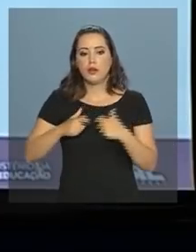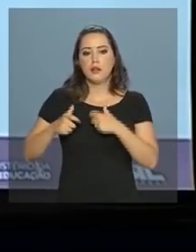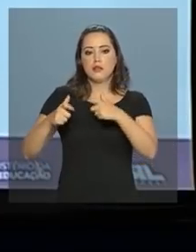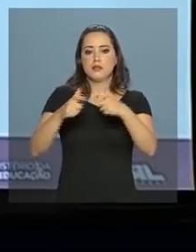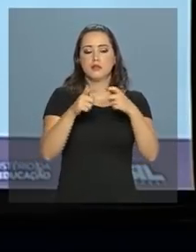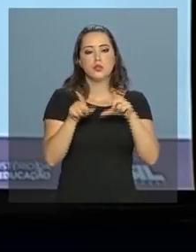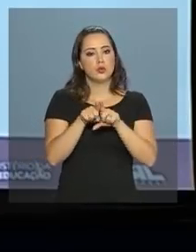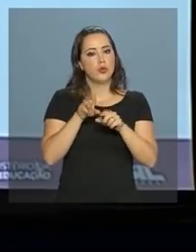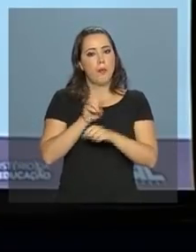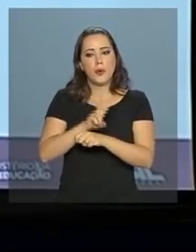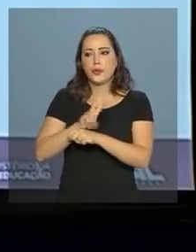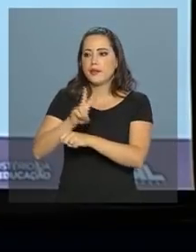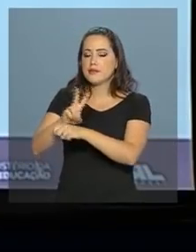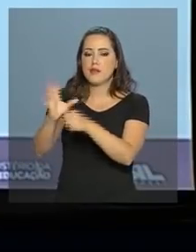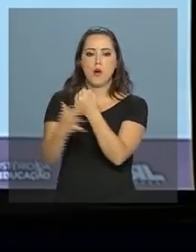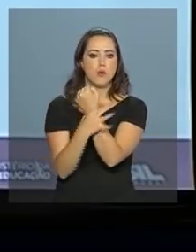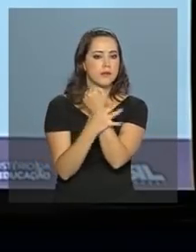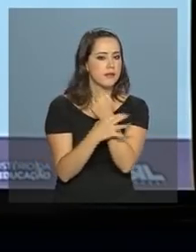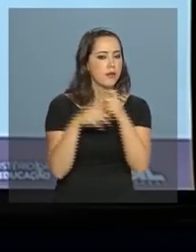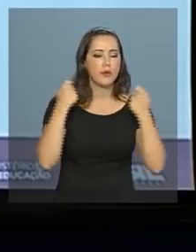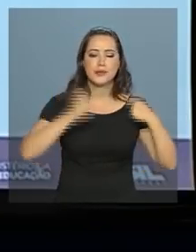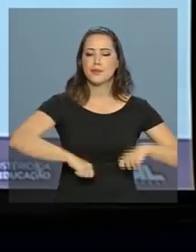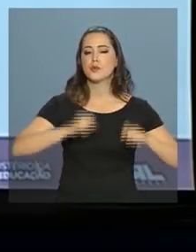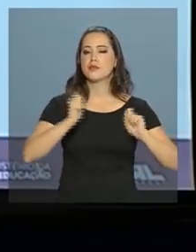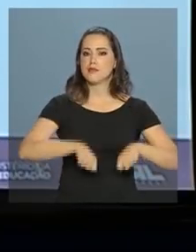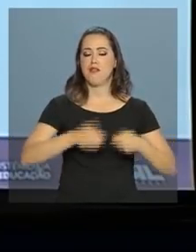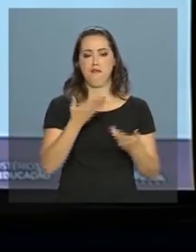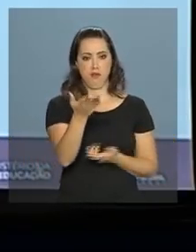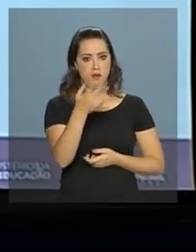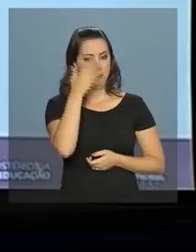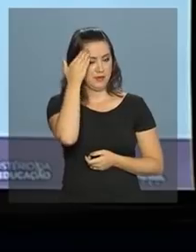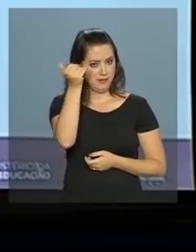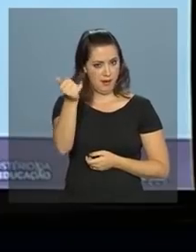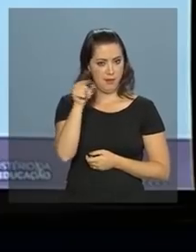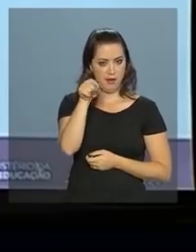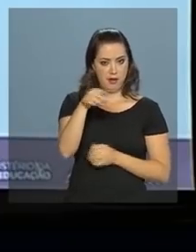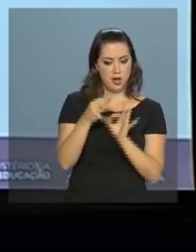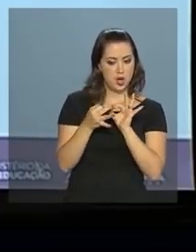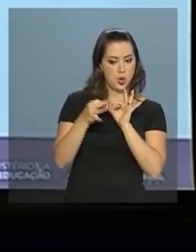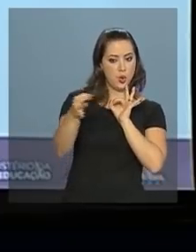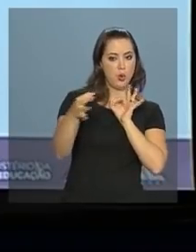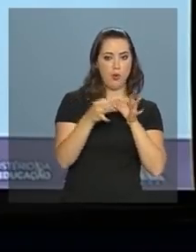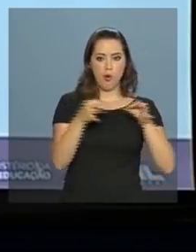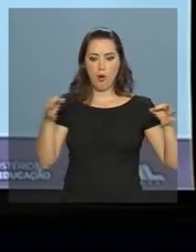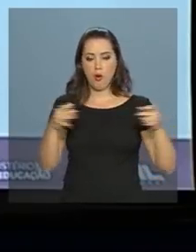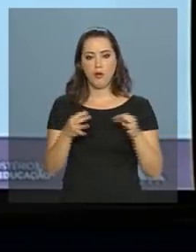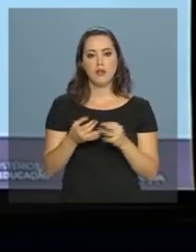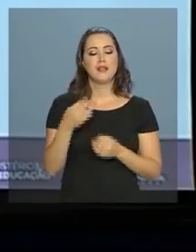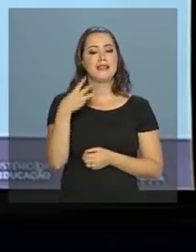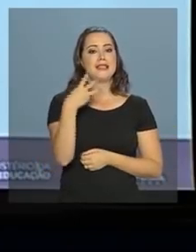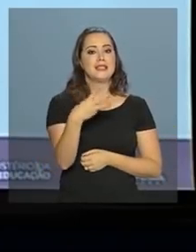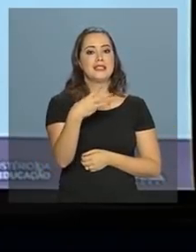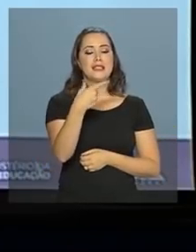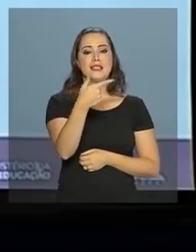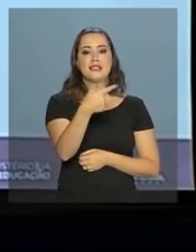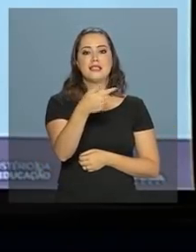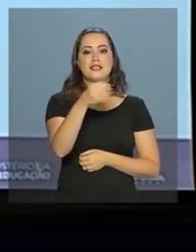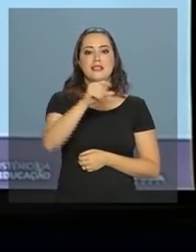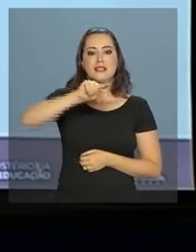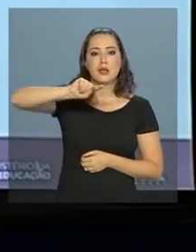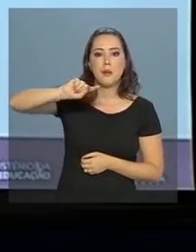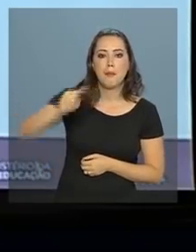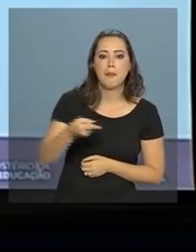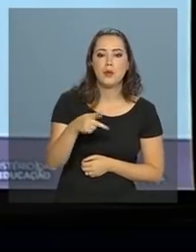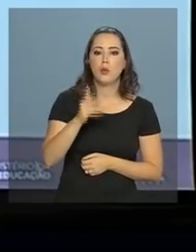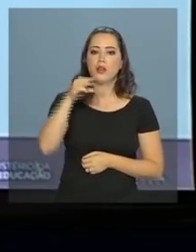com todo tipo de segurança possível para ter uma idéia a distância total percorrida em que novos 370 mil quilômetros